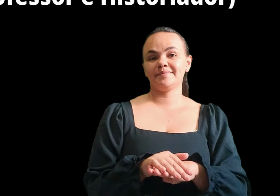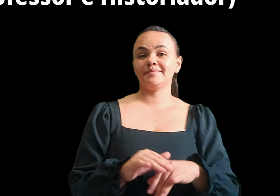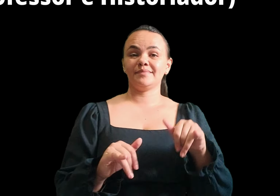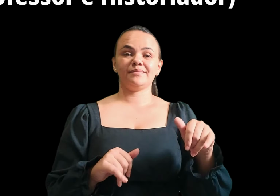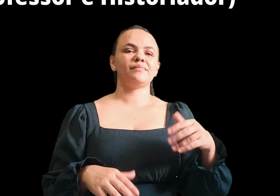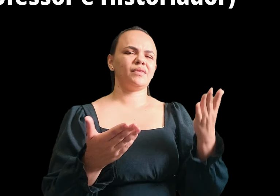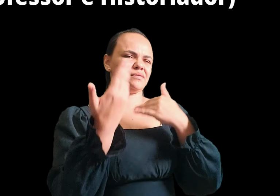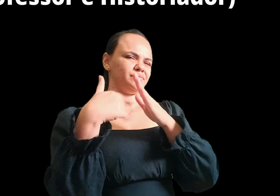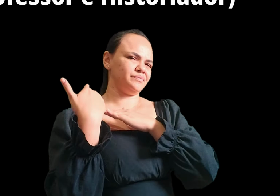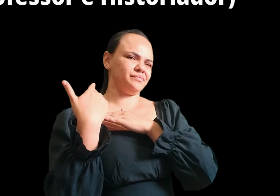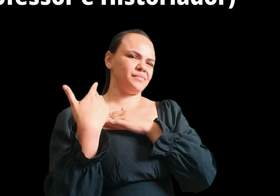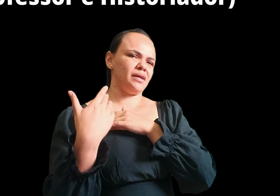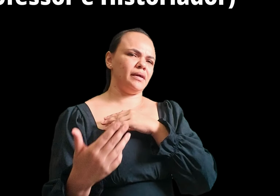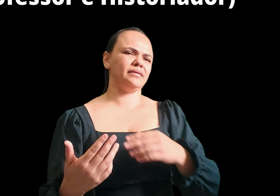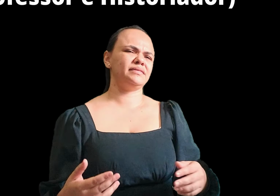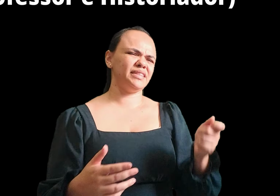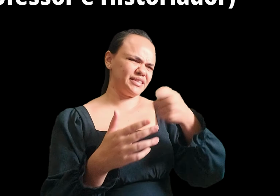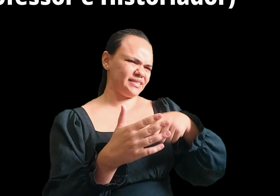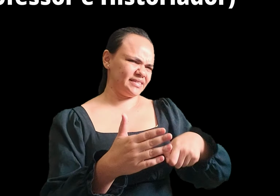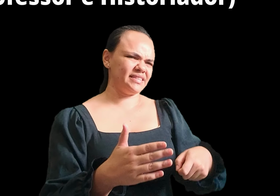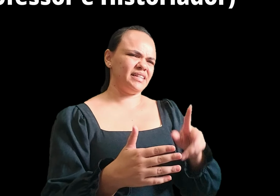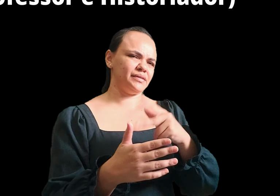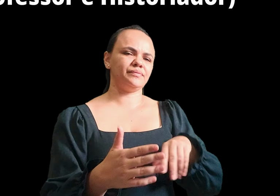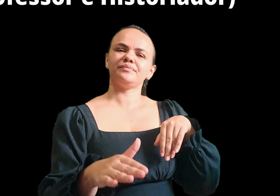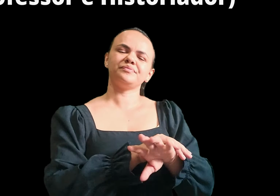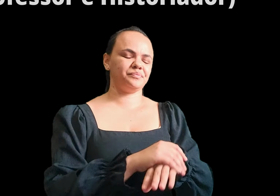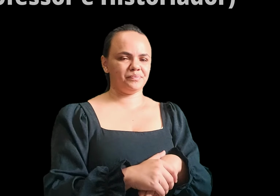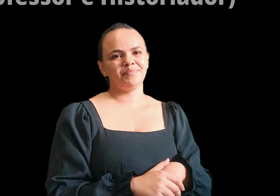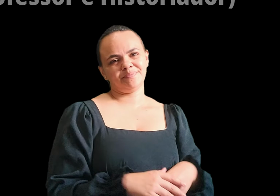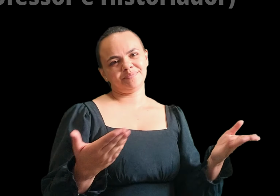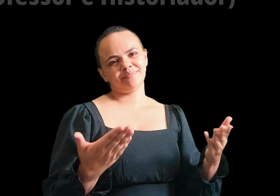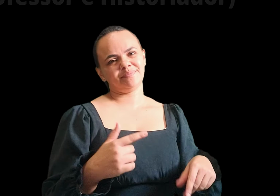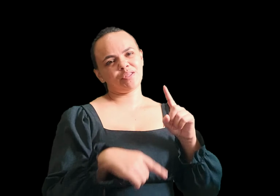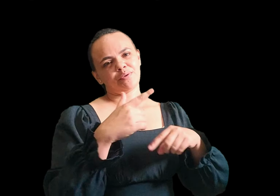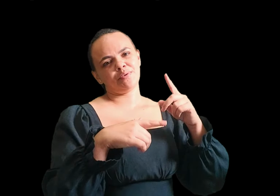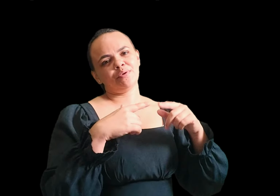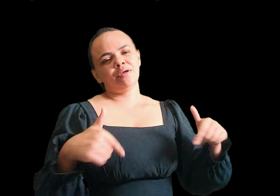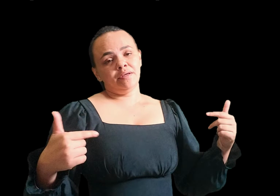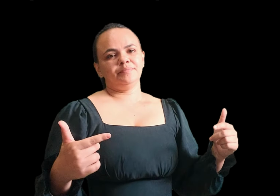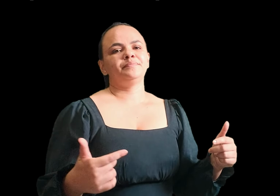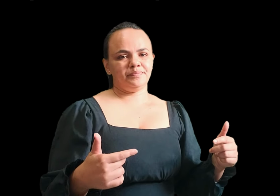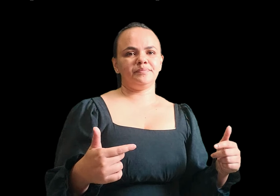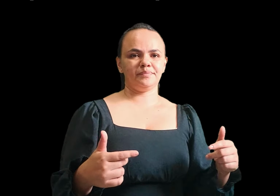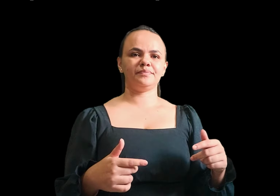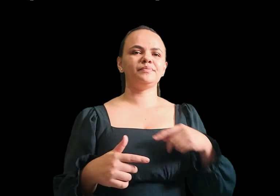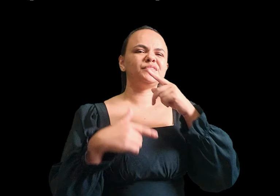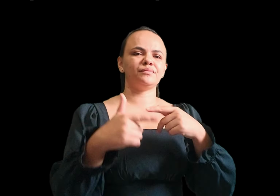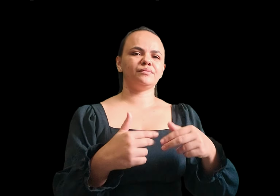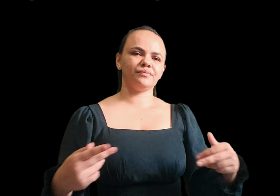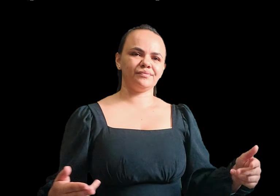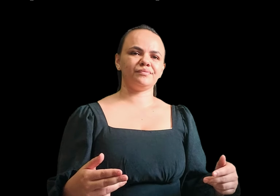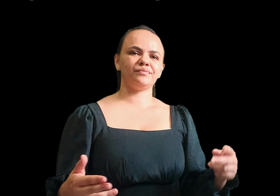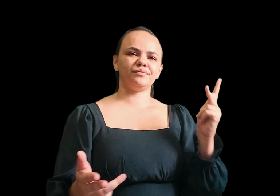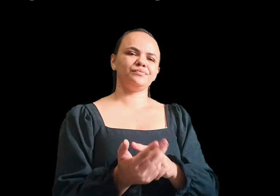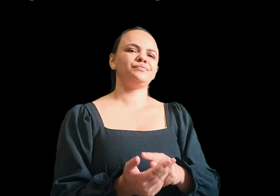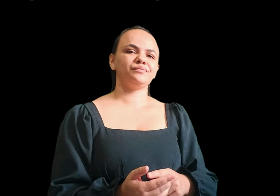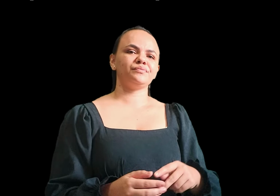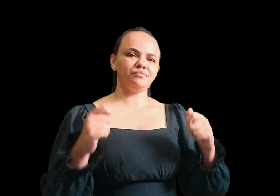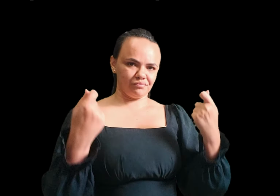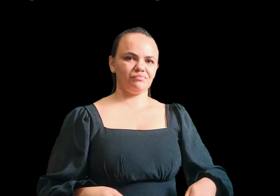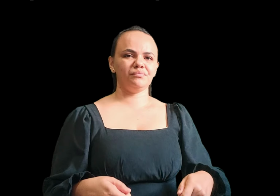sido feita bem bem feitas lá atrás né a gente não estaria com tanta dúvida n e hoje a gente tem muita dúvida sobre isso então a gente tem que investir